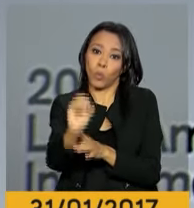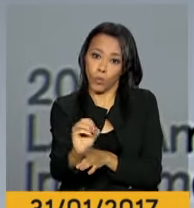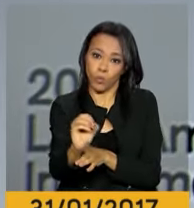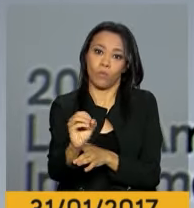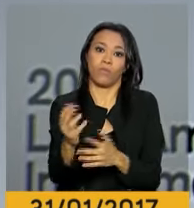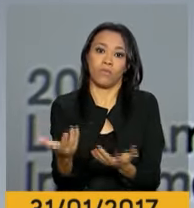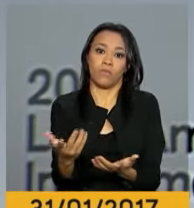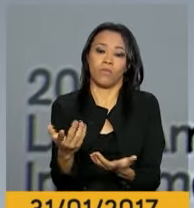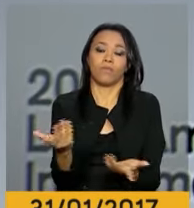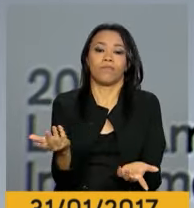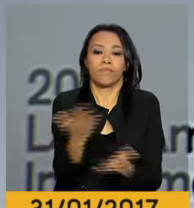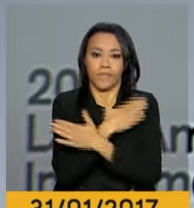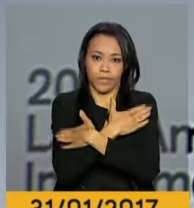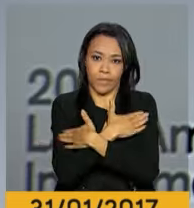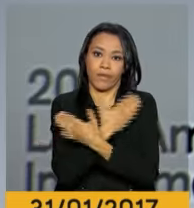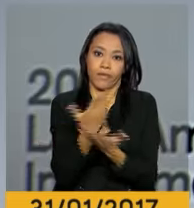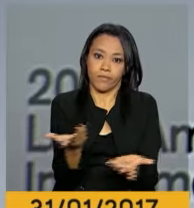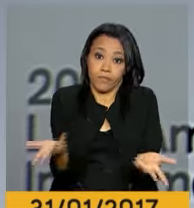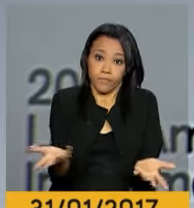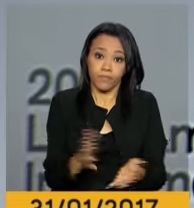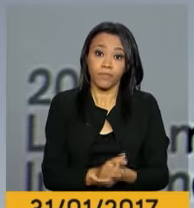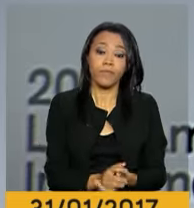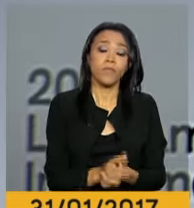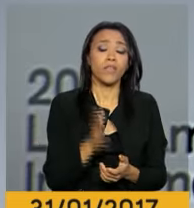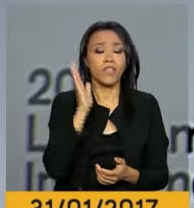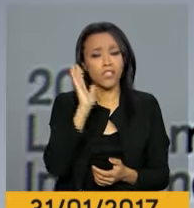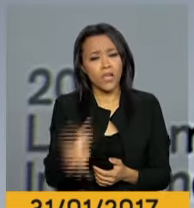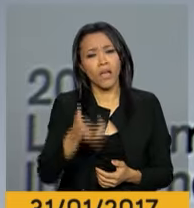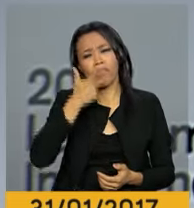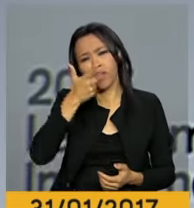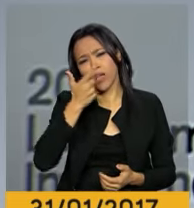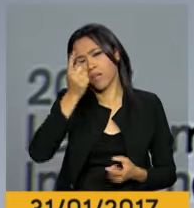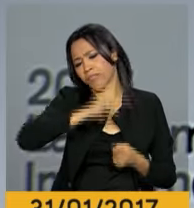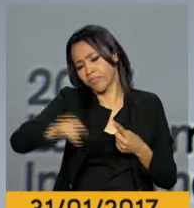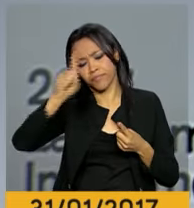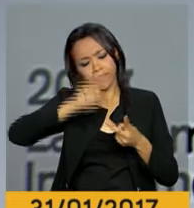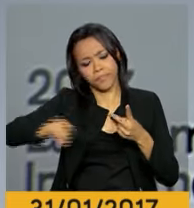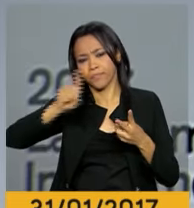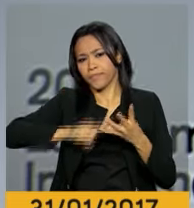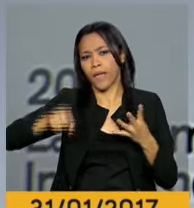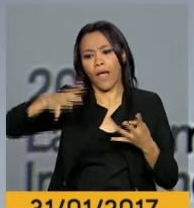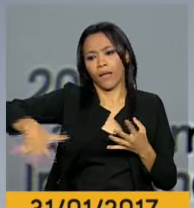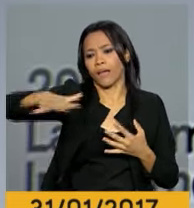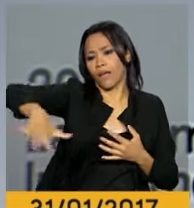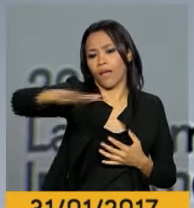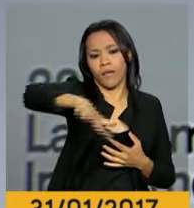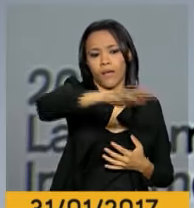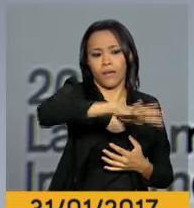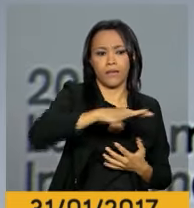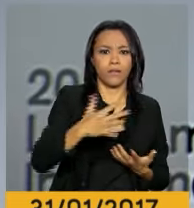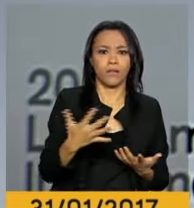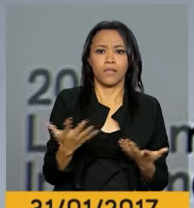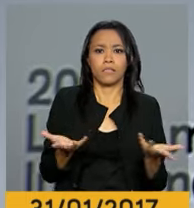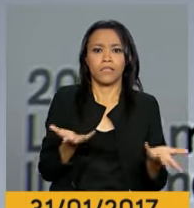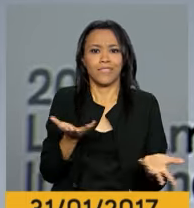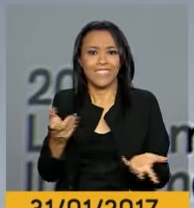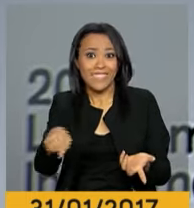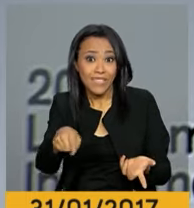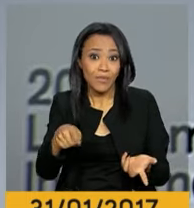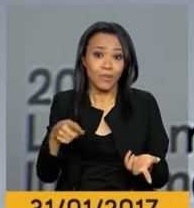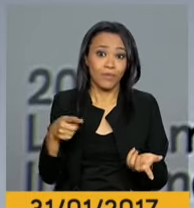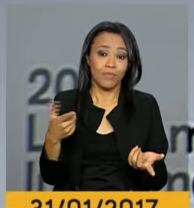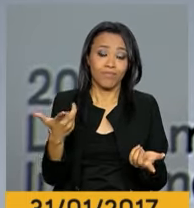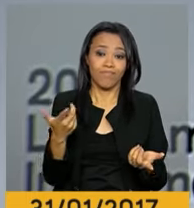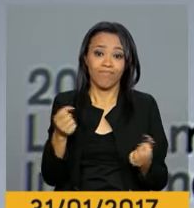e hoje quando nós falamos nesta fórmula muitos setores começam a se opor ao fundamento de que isto pode